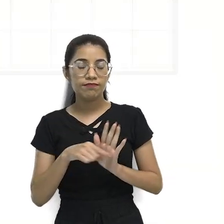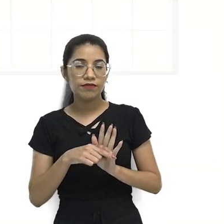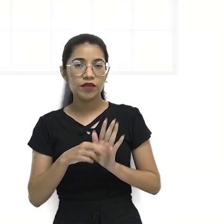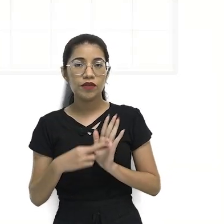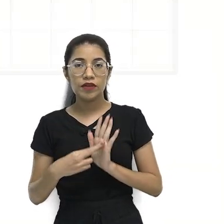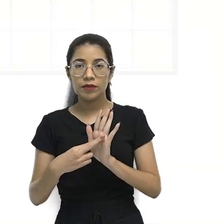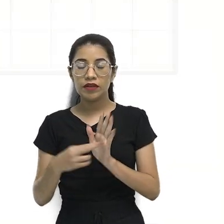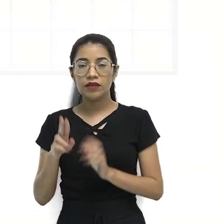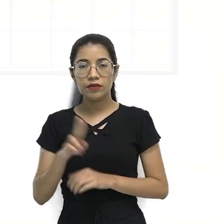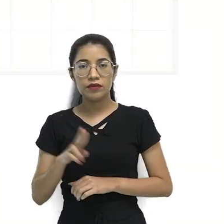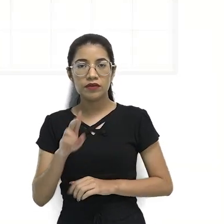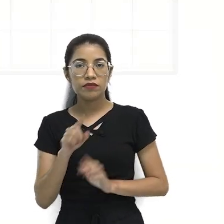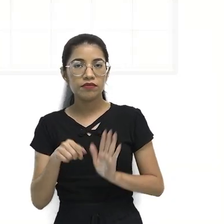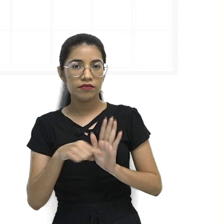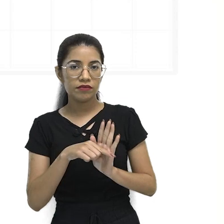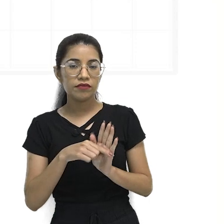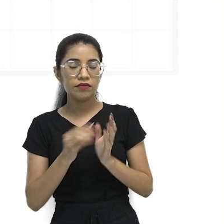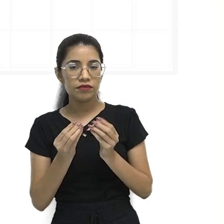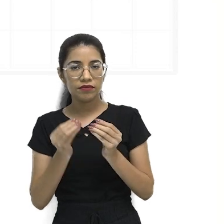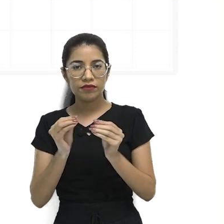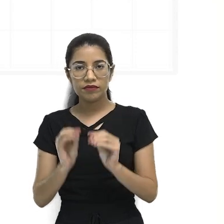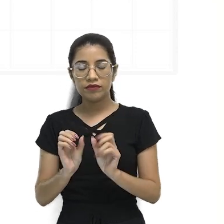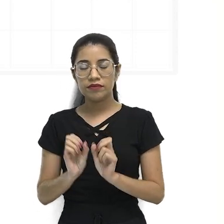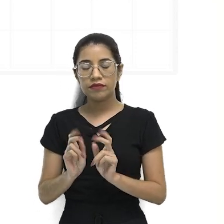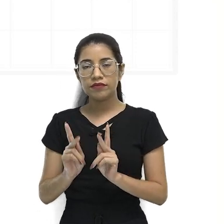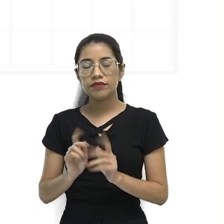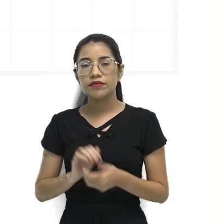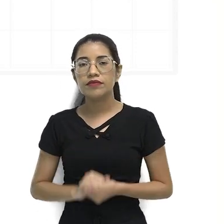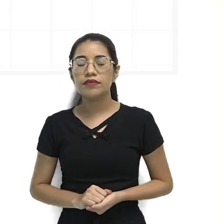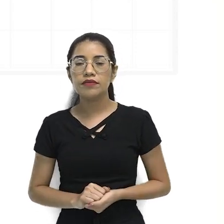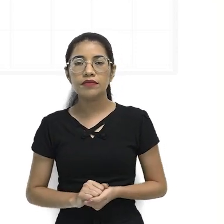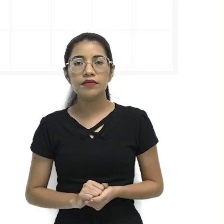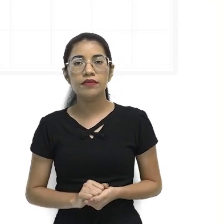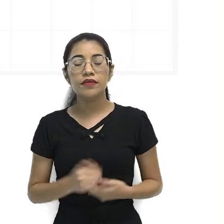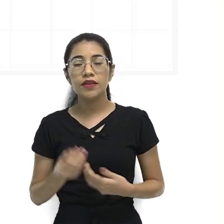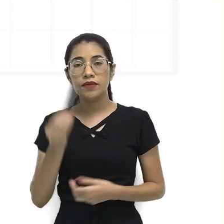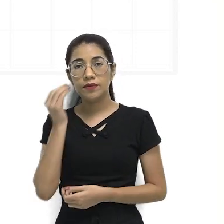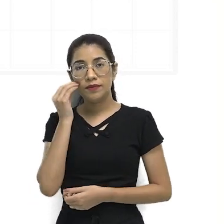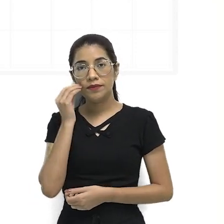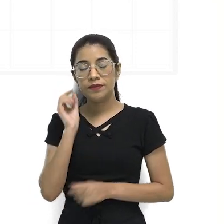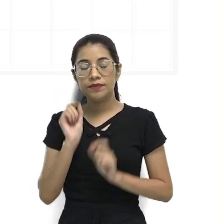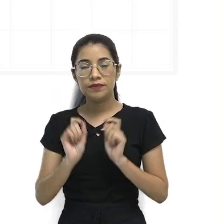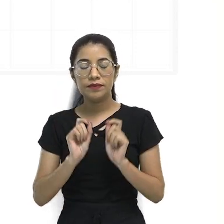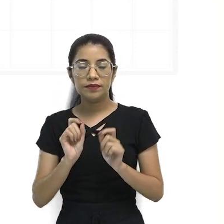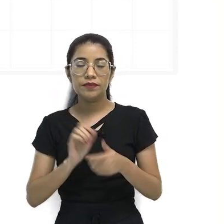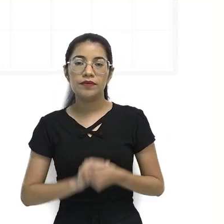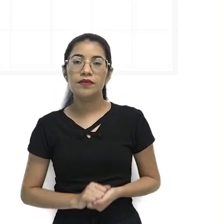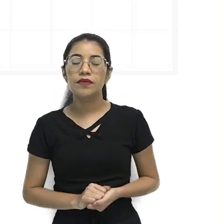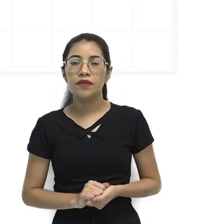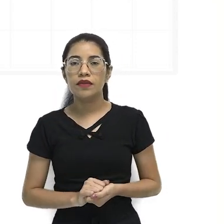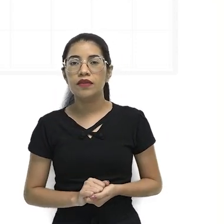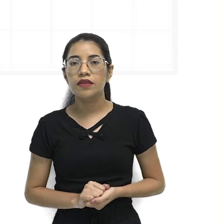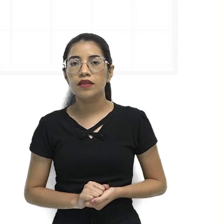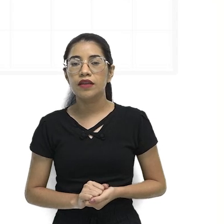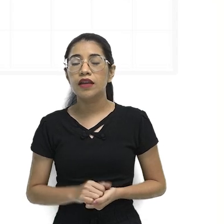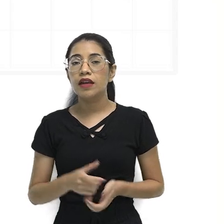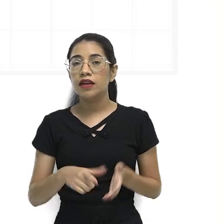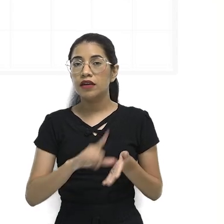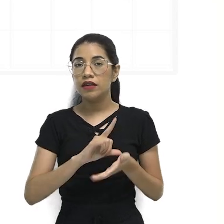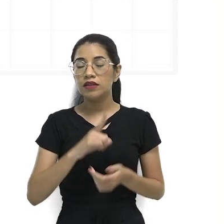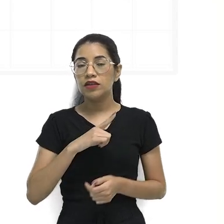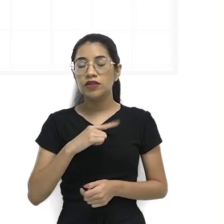sinal negativo, tá bom? Bom, observa o seguinte, ele tinha